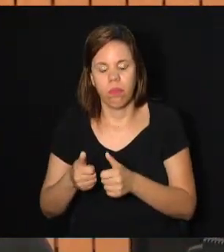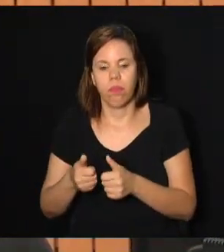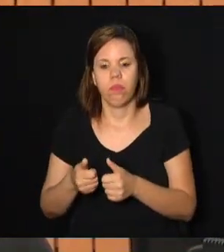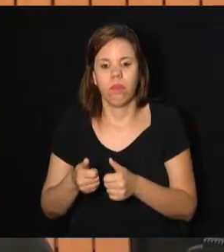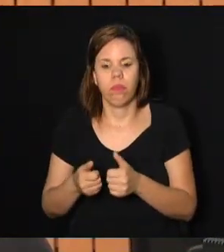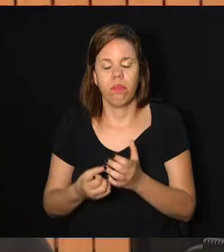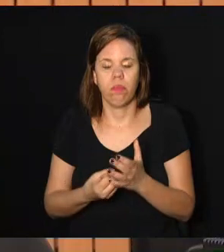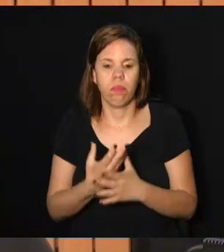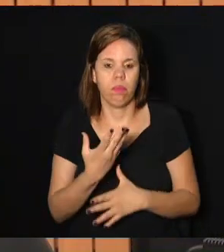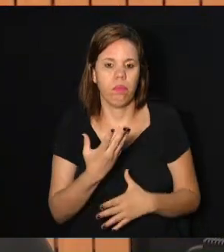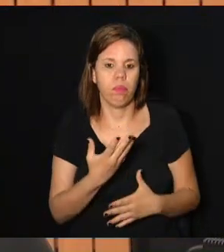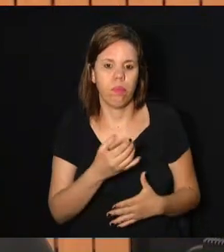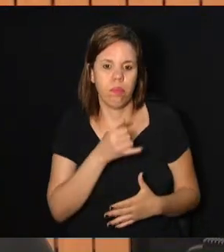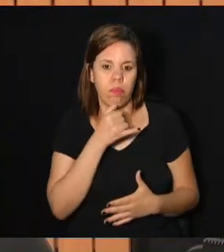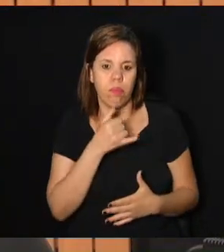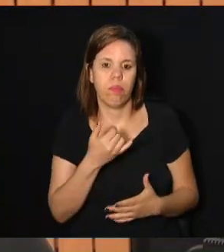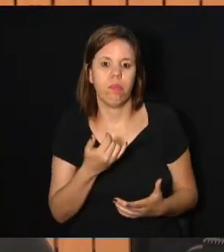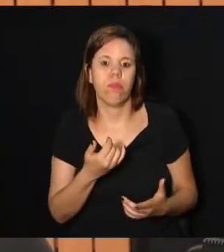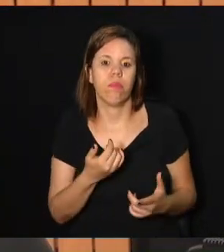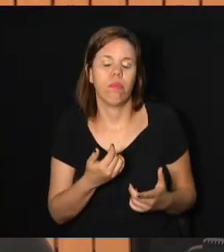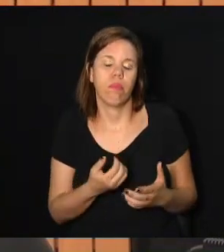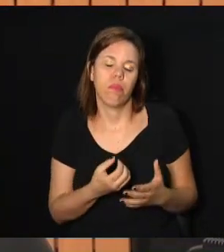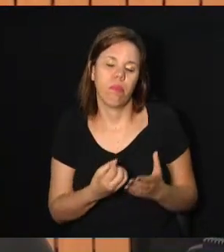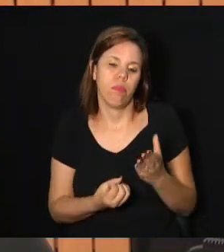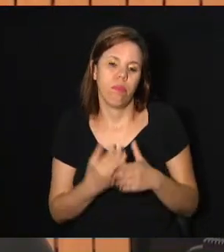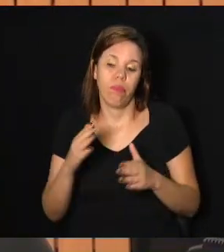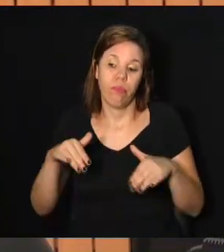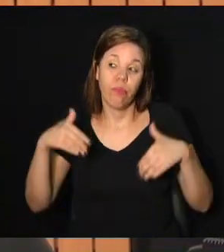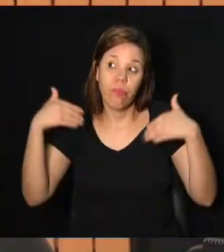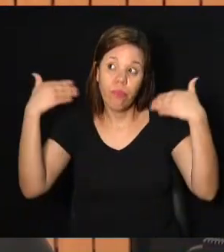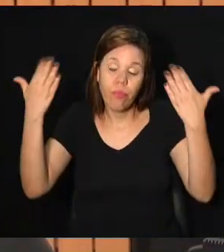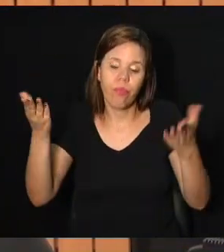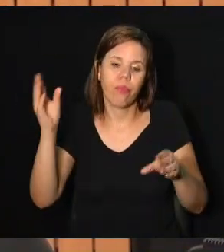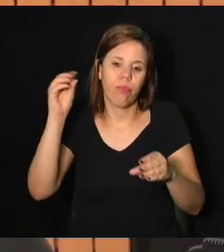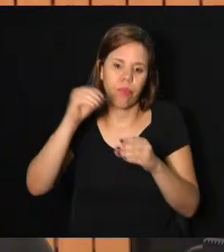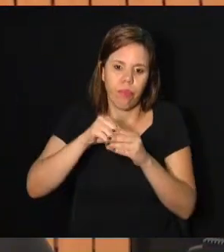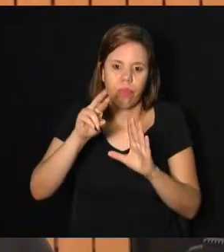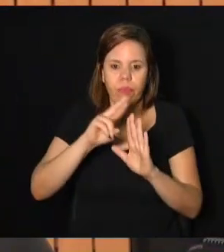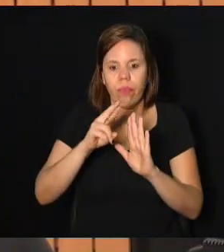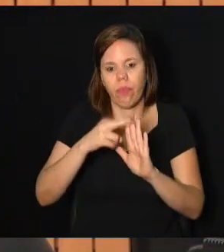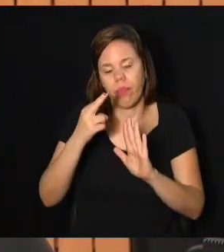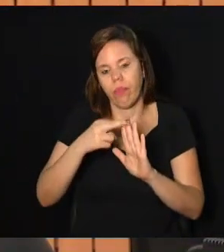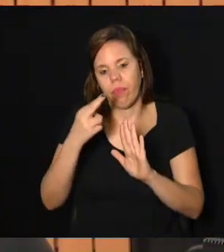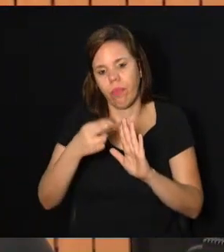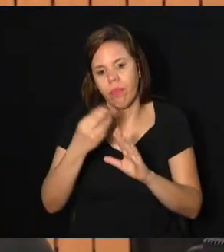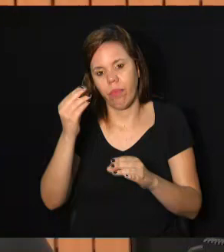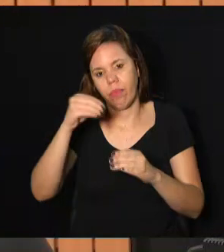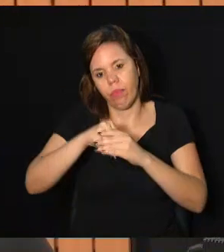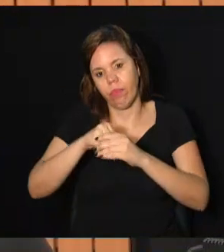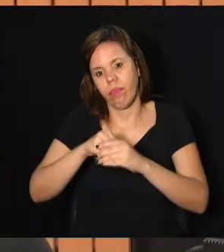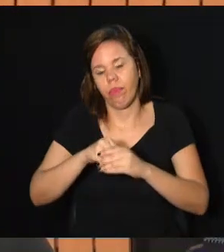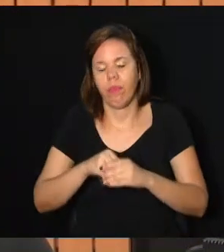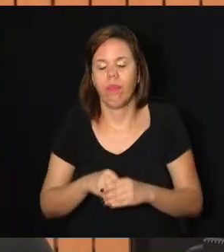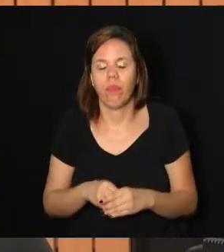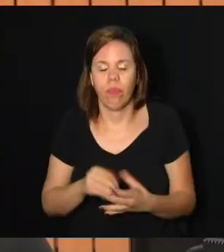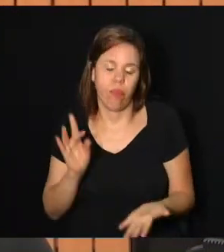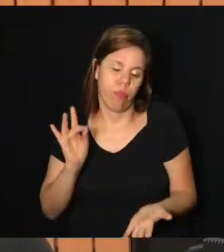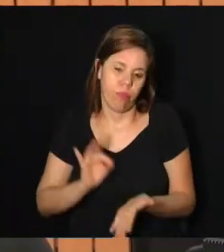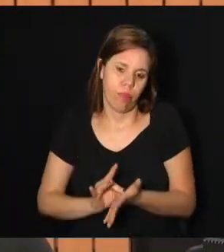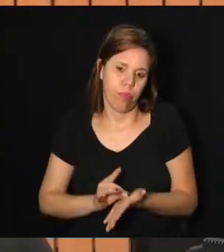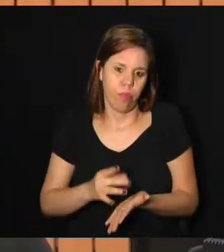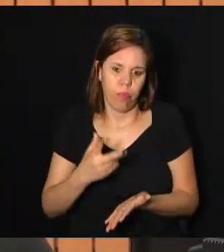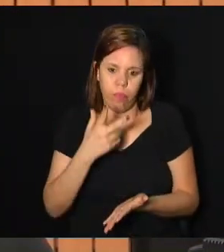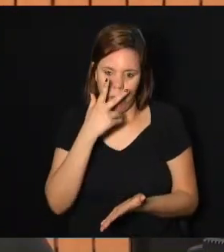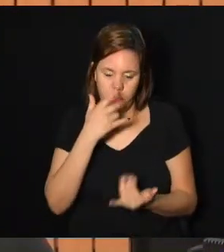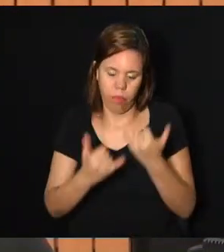questões assim que estão fora do regimento, e engessar no regimento. Então, na verdade, me